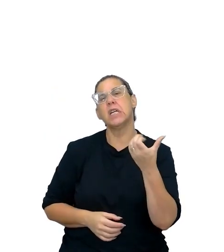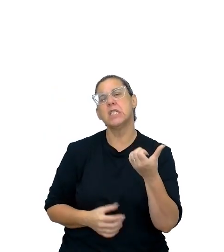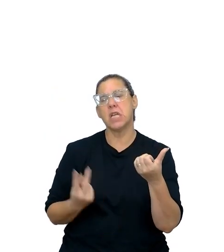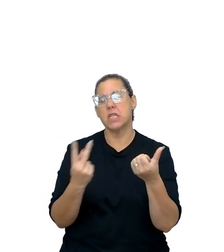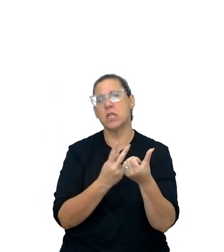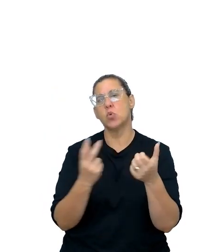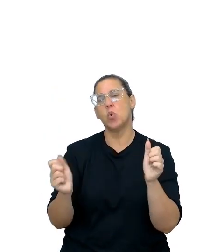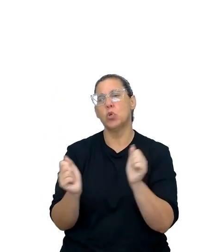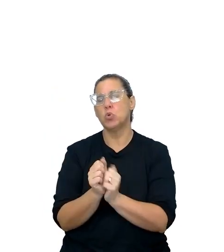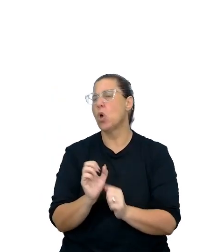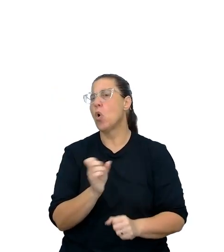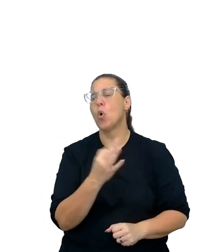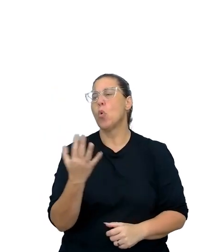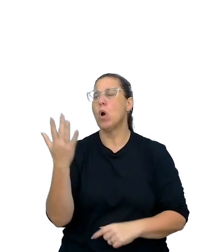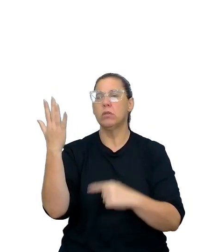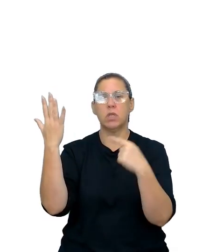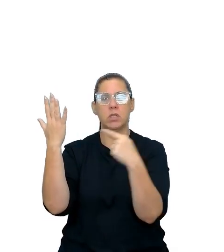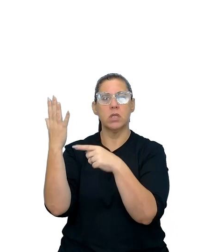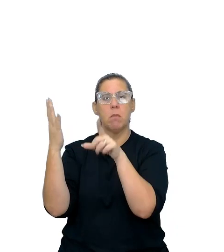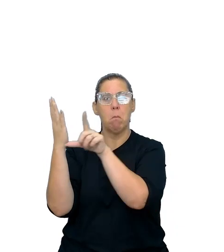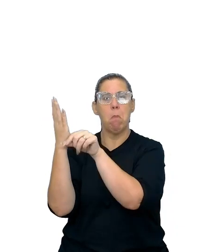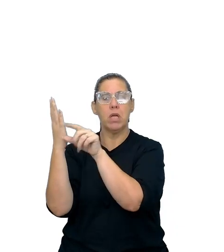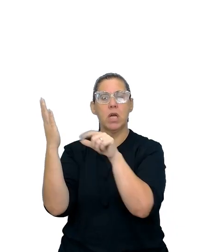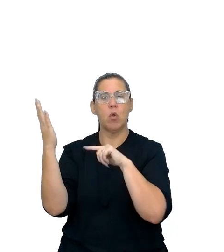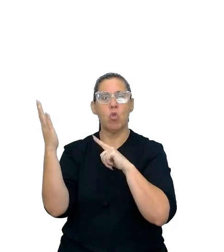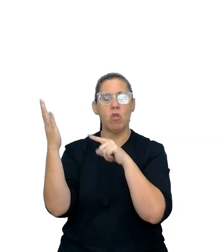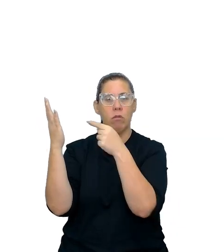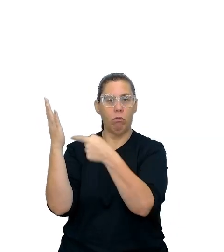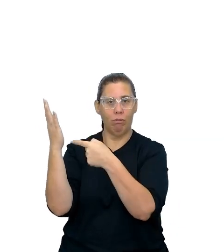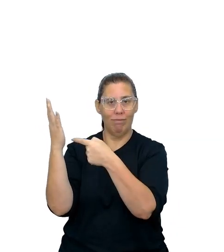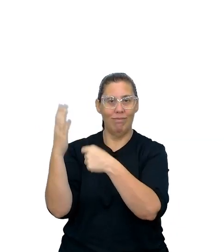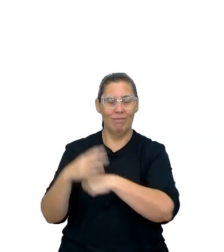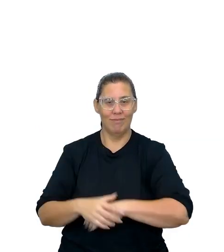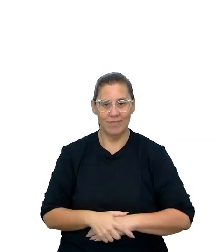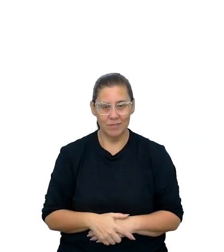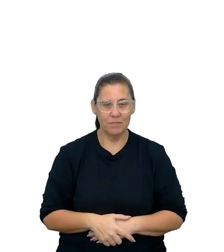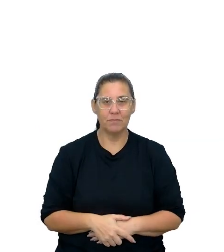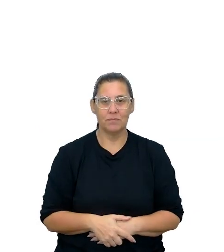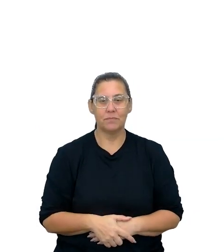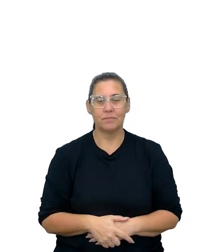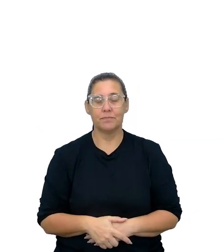andorinhas pousaram na outra árvore?